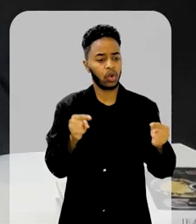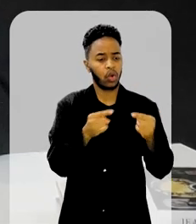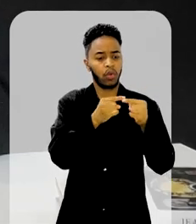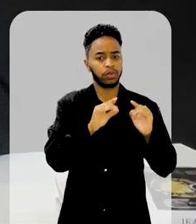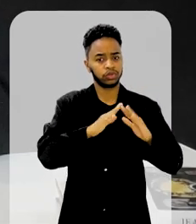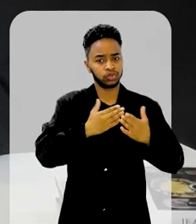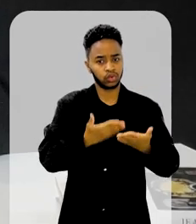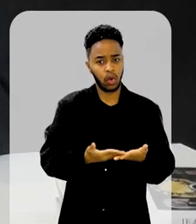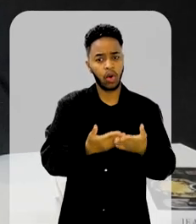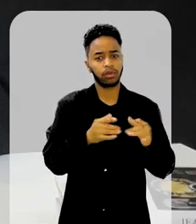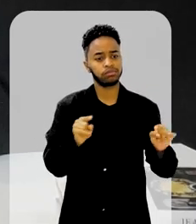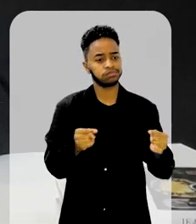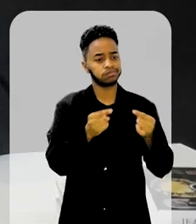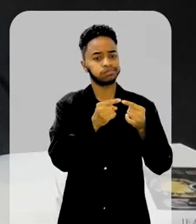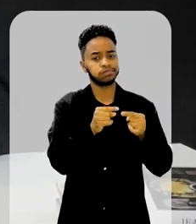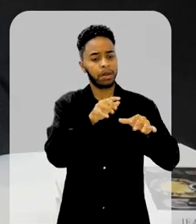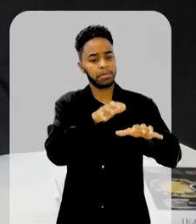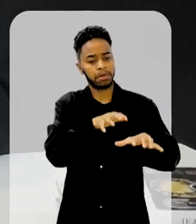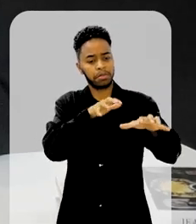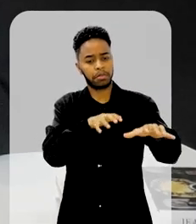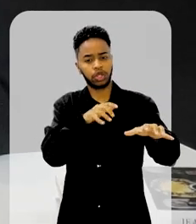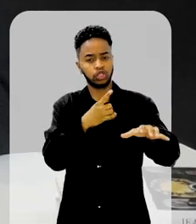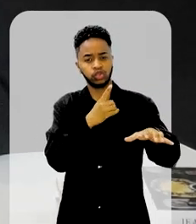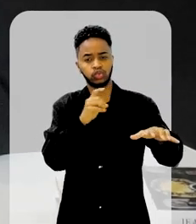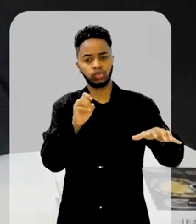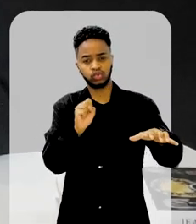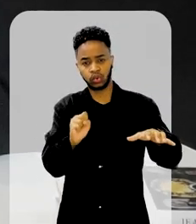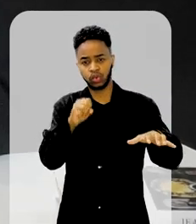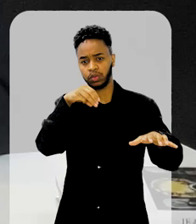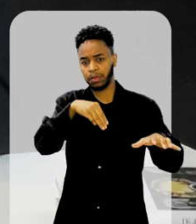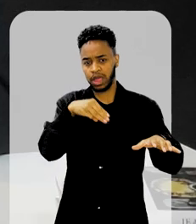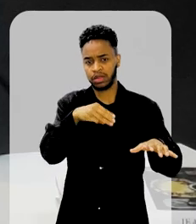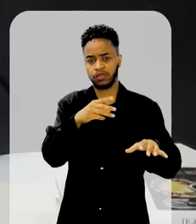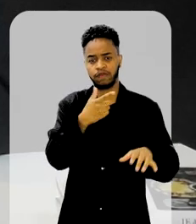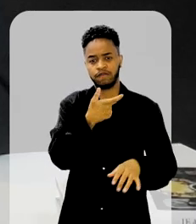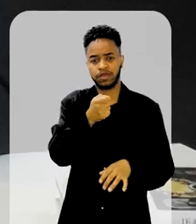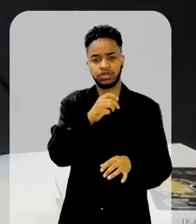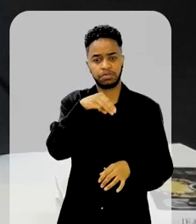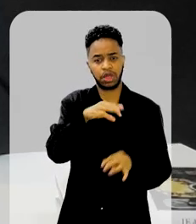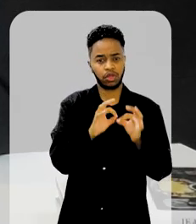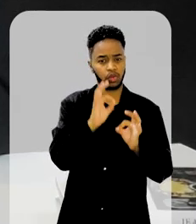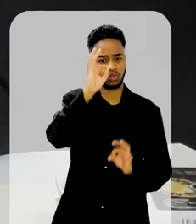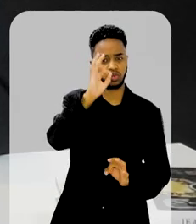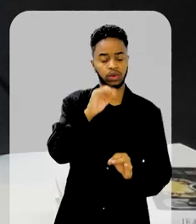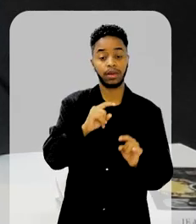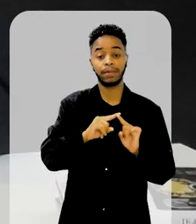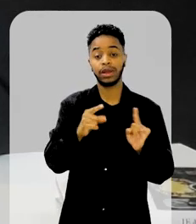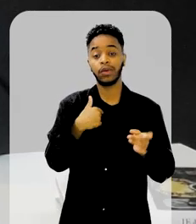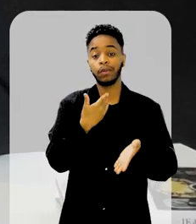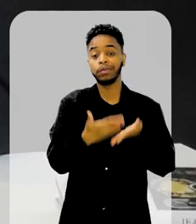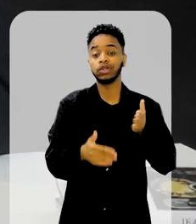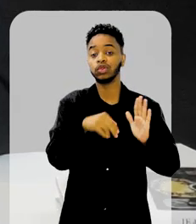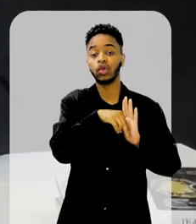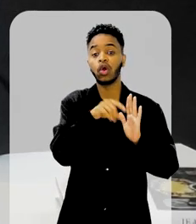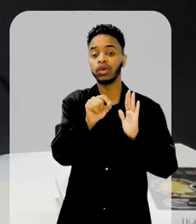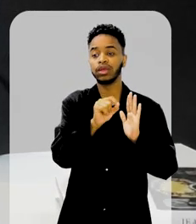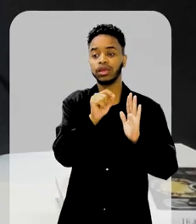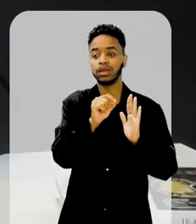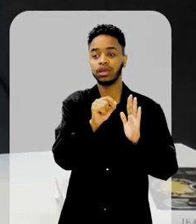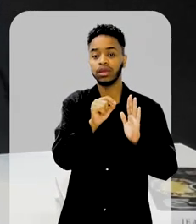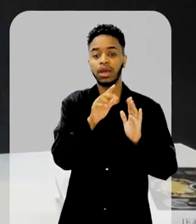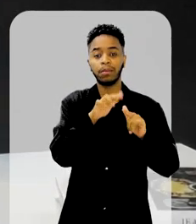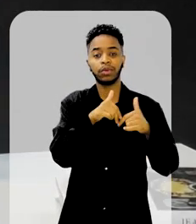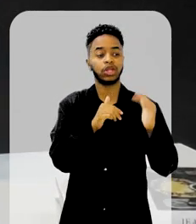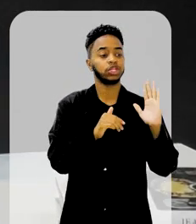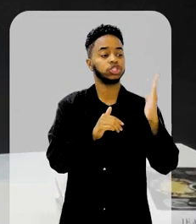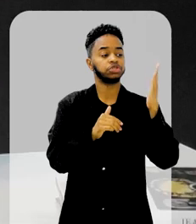bacana com a cara da escola com as dimensões da escola os carros ão 18 m 20 m de altura e no entanto eu perdi a ponto saber